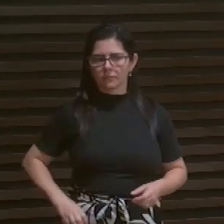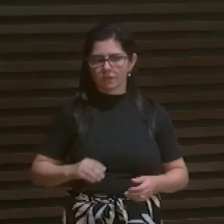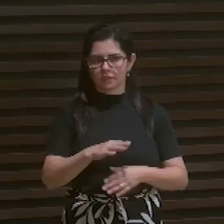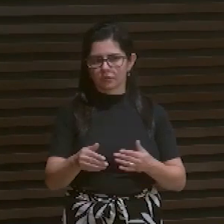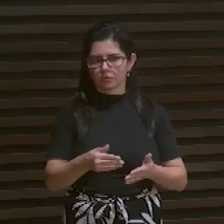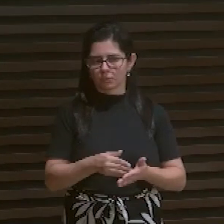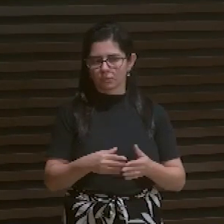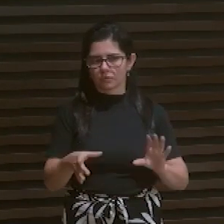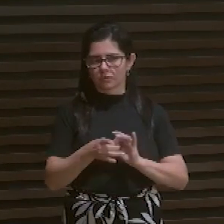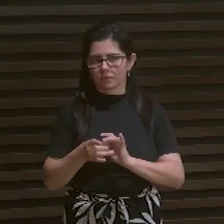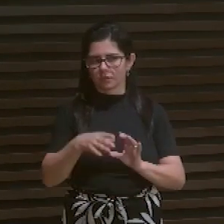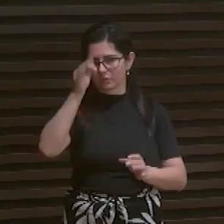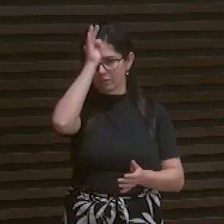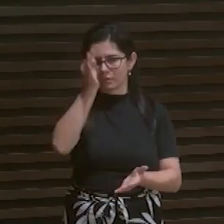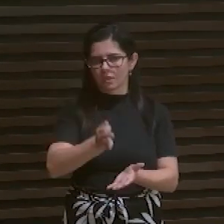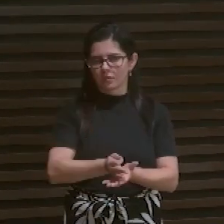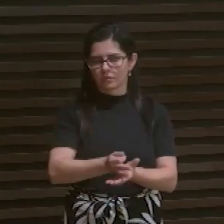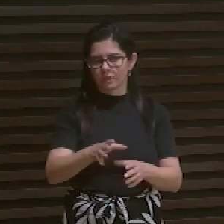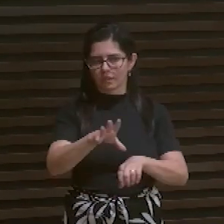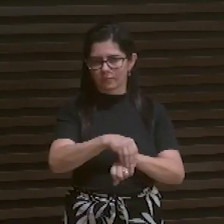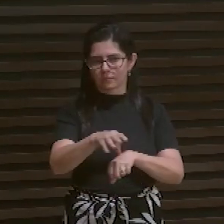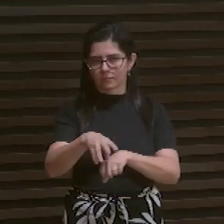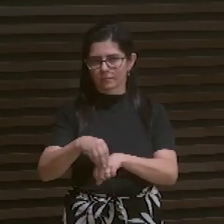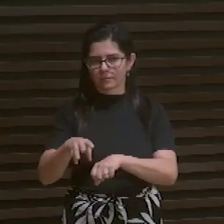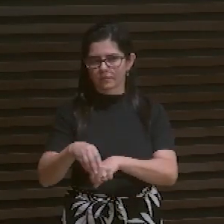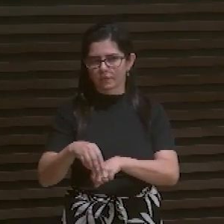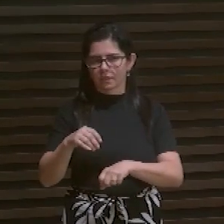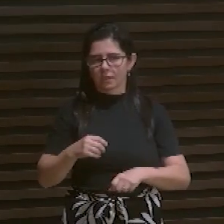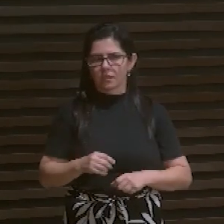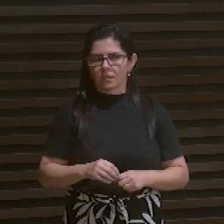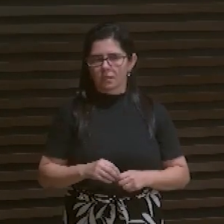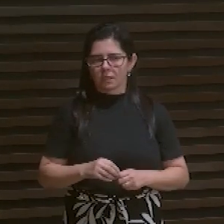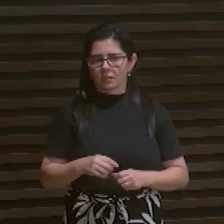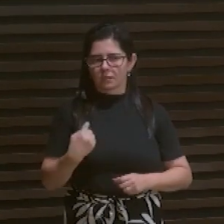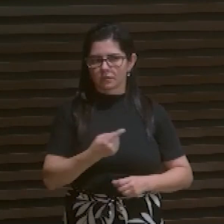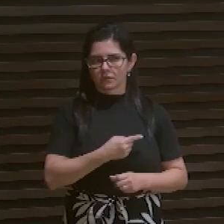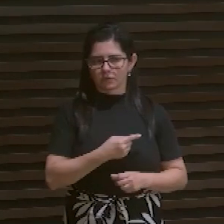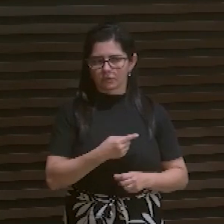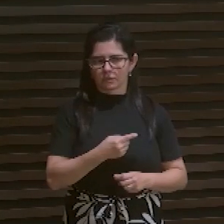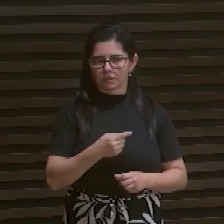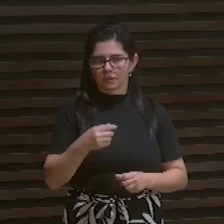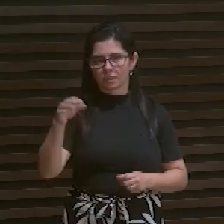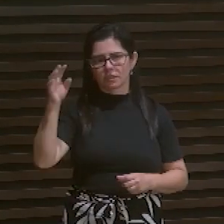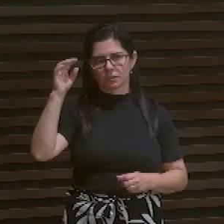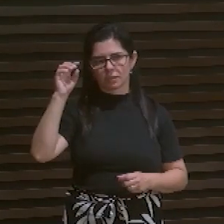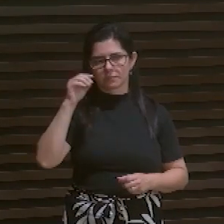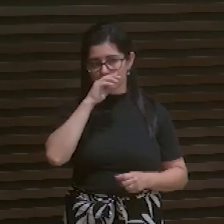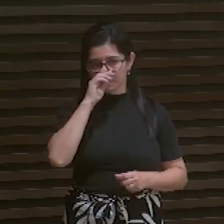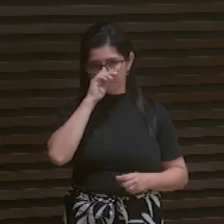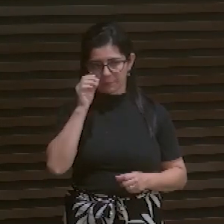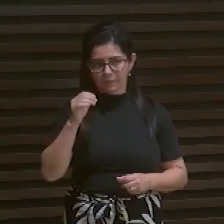de Deus e cheguemos à maturidade, atingindo a medida da plenitude de Cristo. O propósito é que não sejamos mais